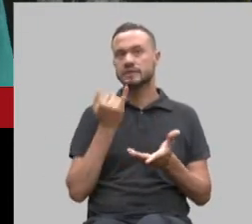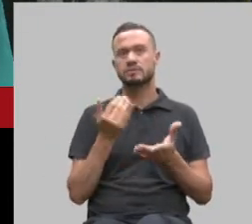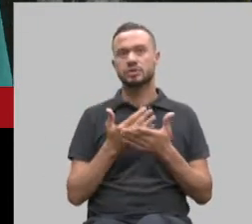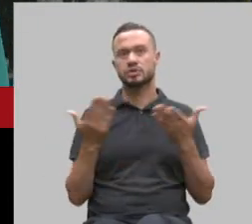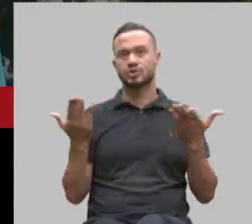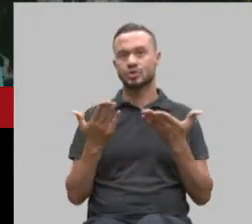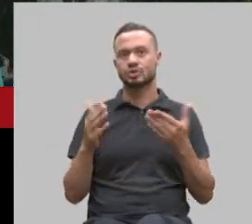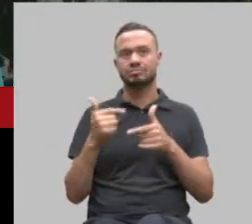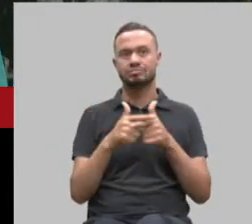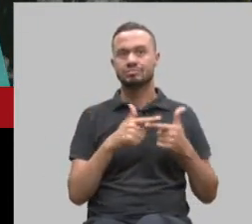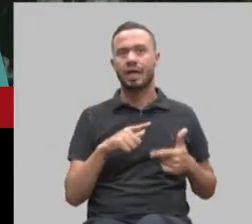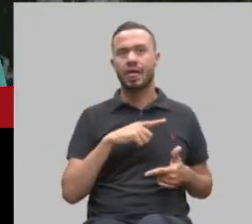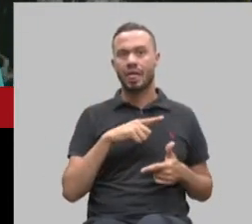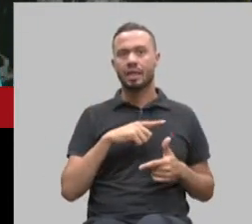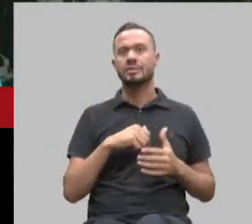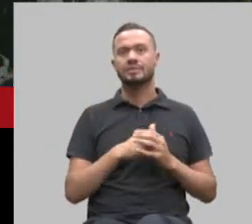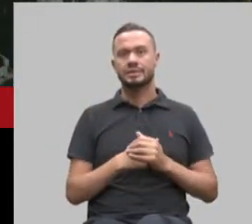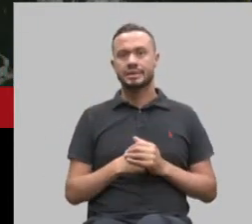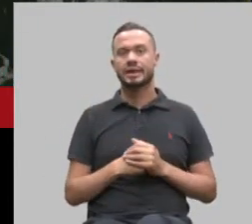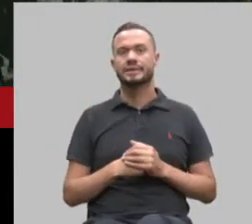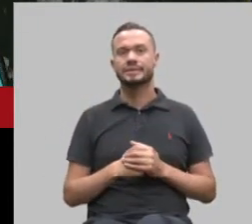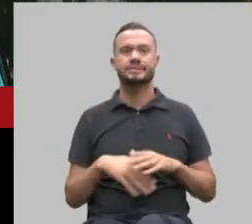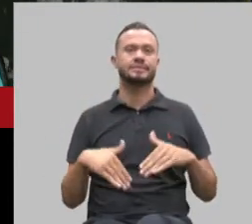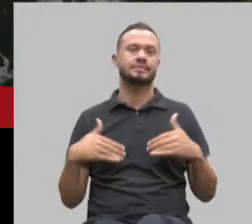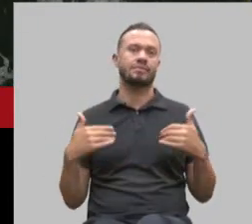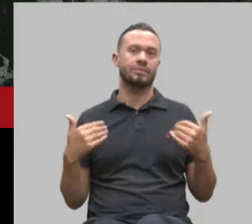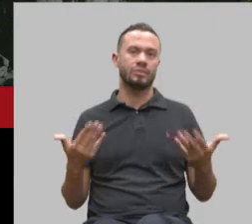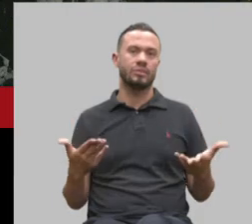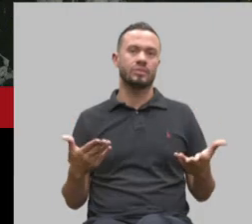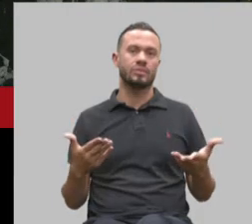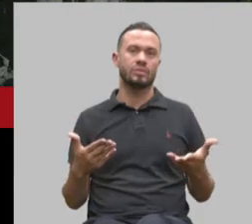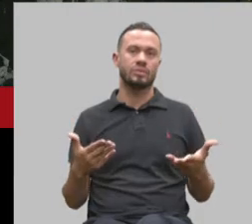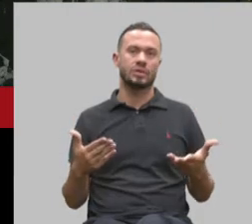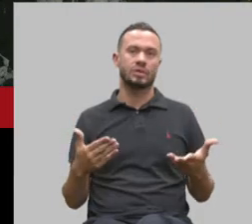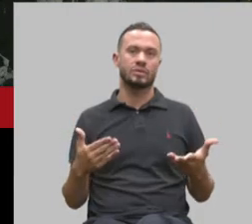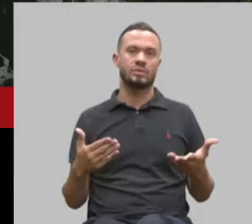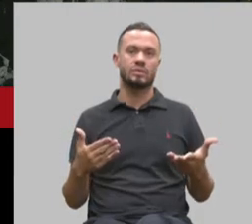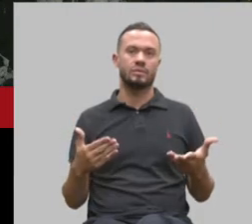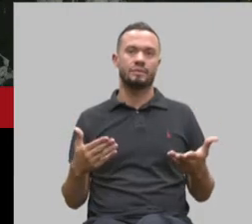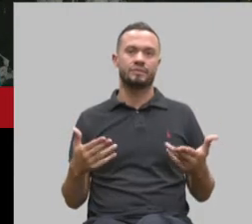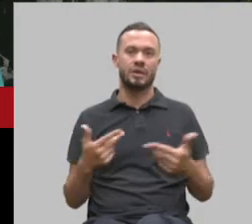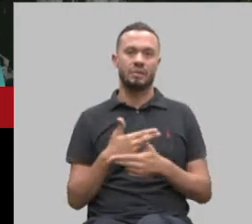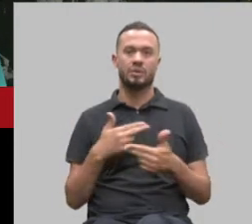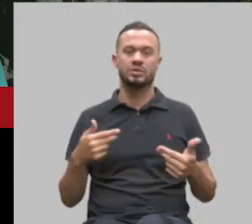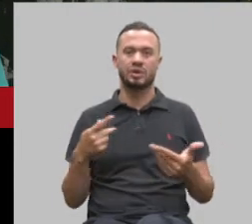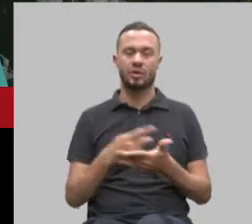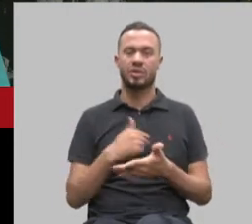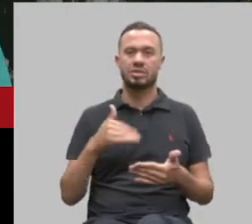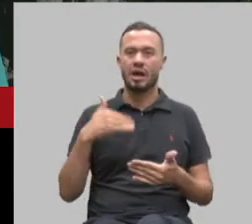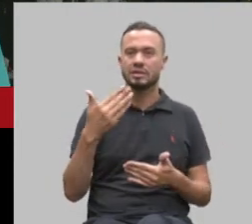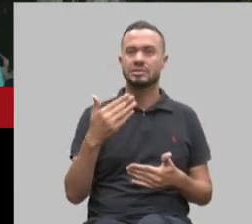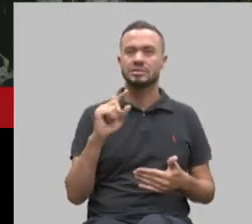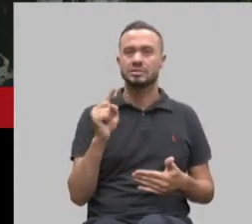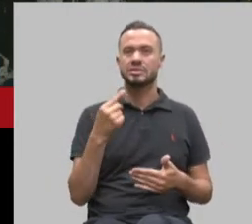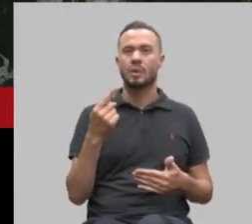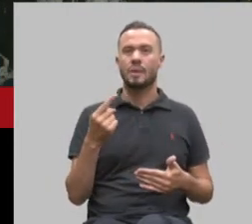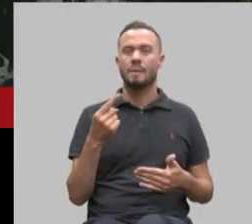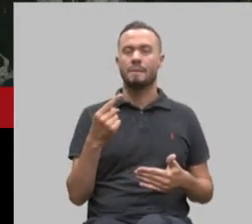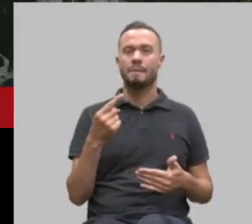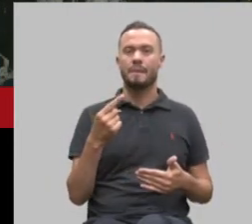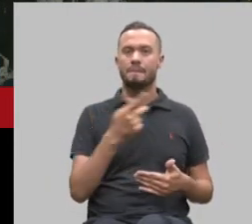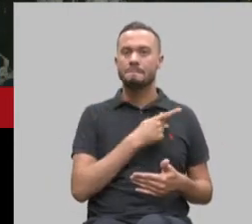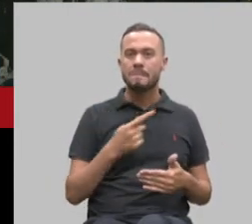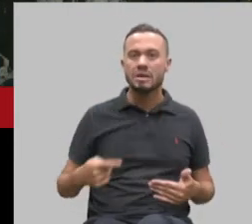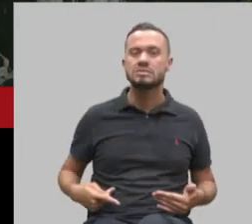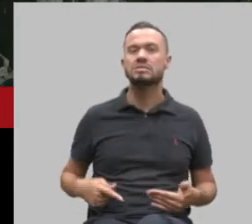os grêmios estudantis também então Eh defender o grêmio estudantil é uma tarifa muito árdua e eu enquanto presidente de Grêmio sei o quanto é importante falar